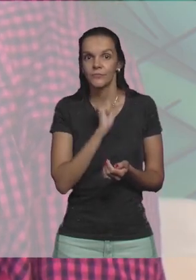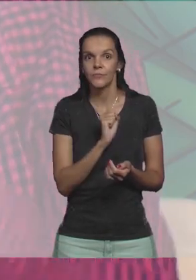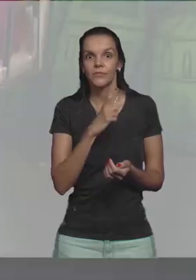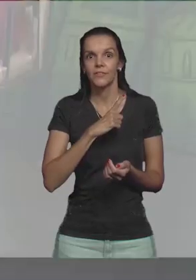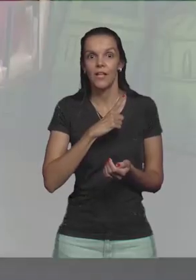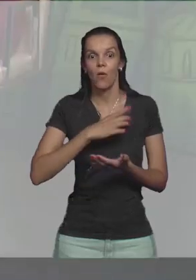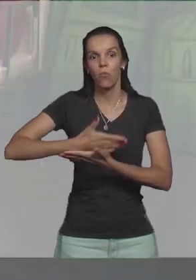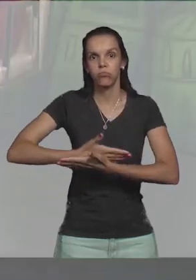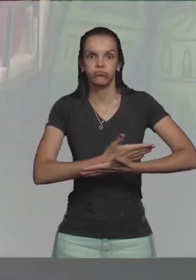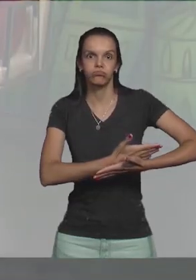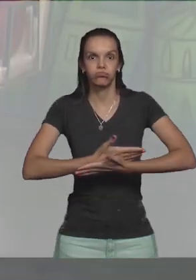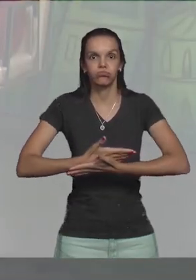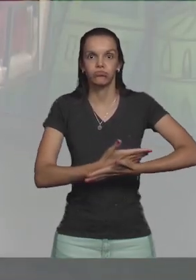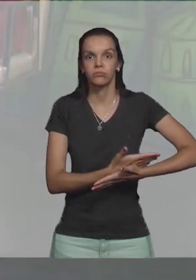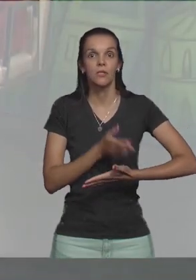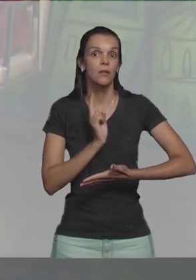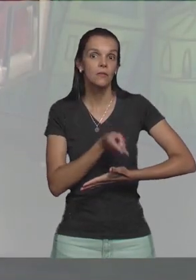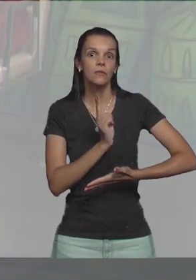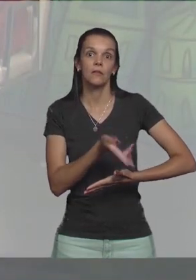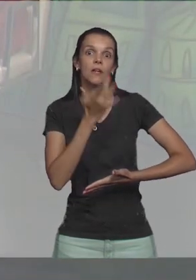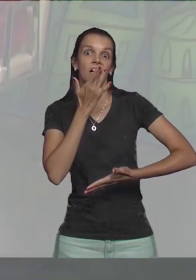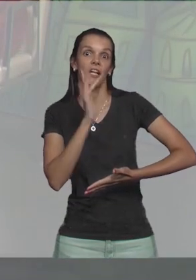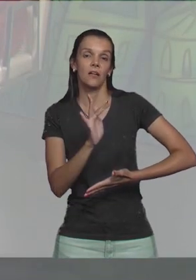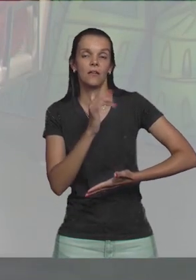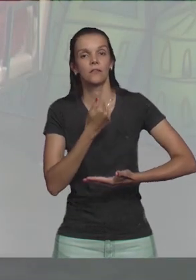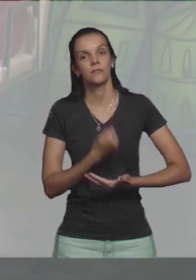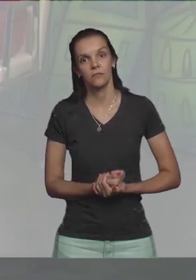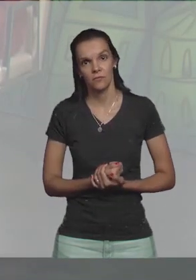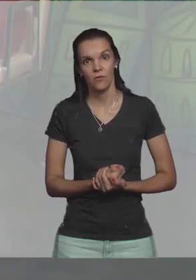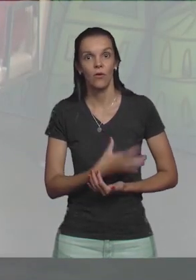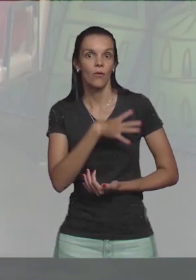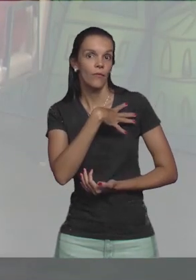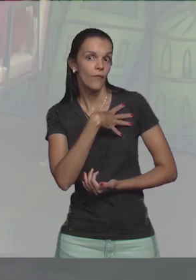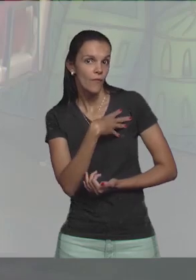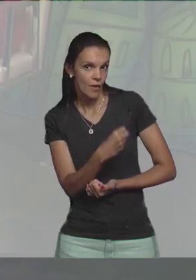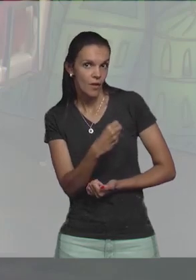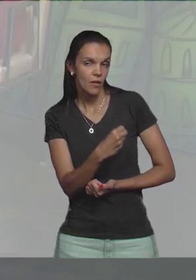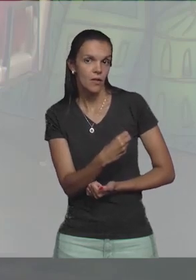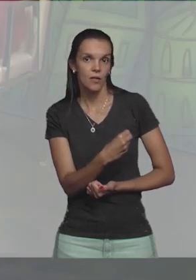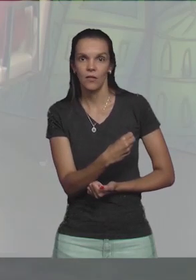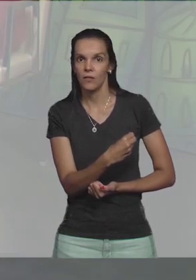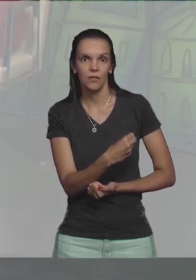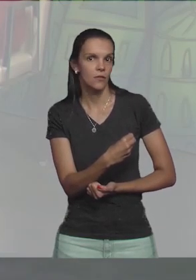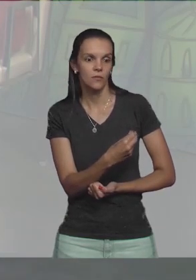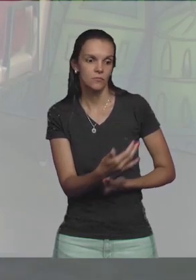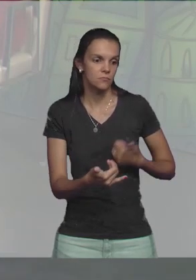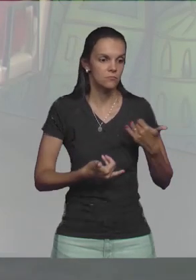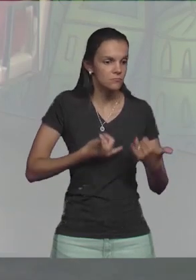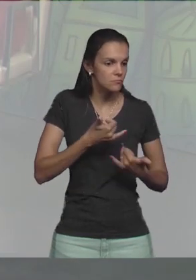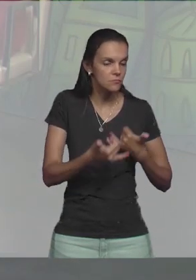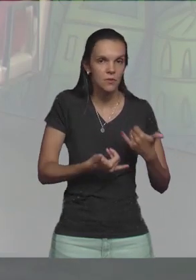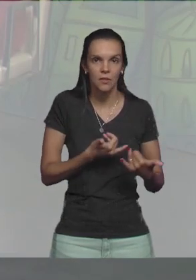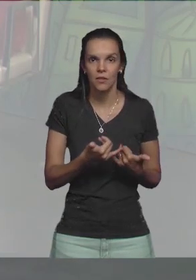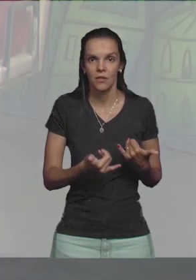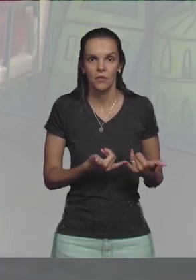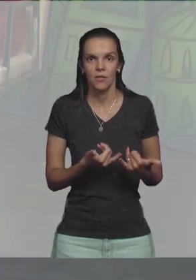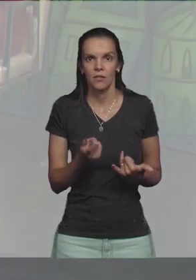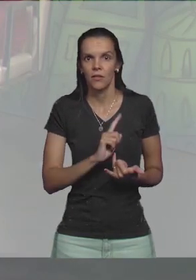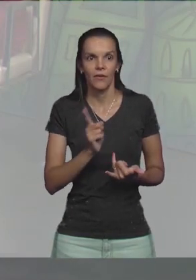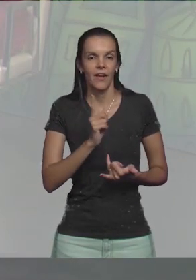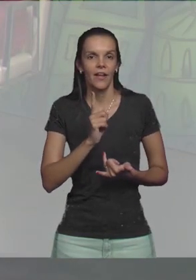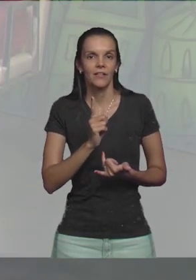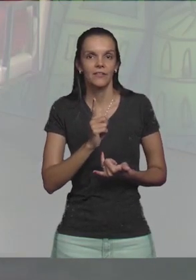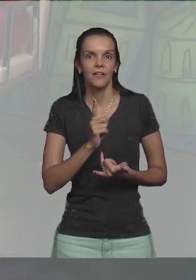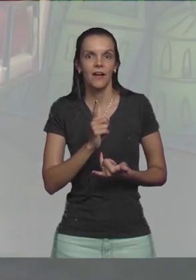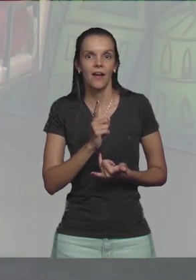gente tinha o bebezão, aquele famoso, e ele era sempre branco, né? O filho, aquele que a gente tinha enquanto brincadeira, ele não era da